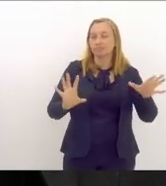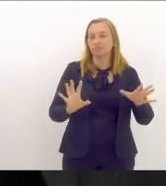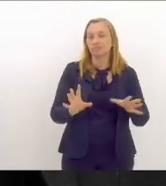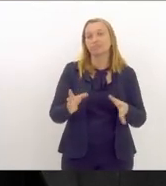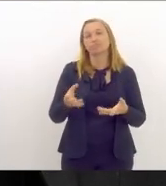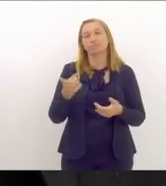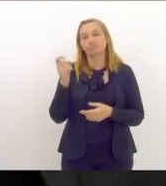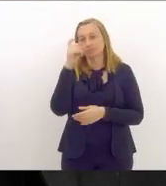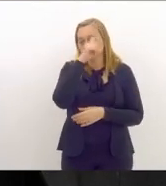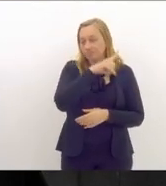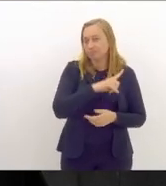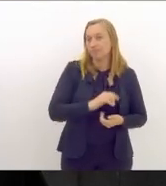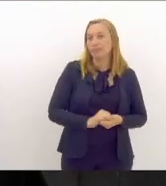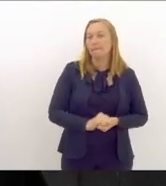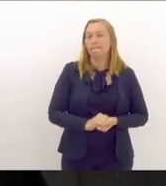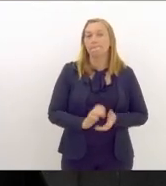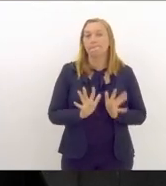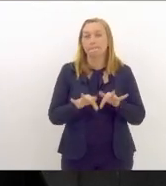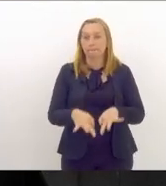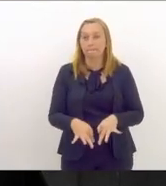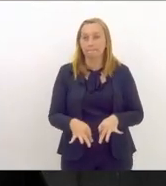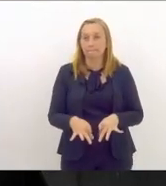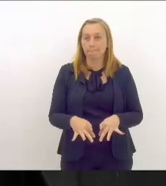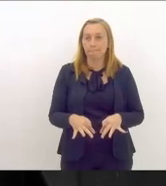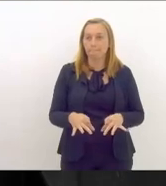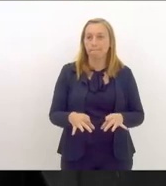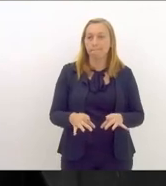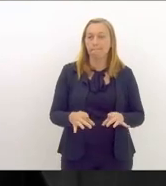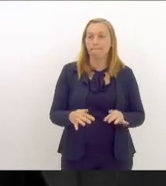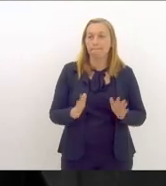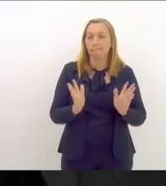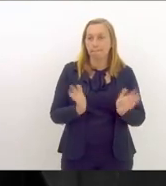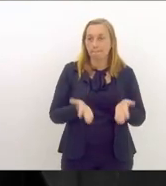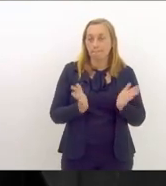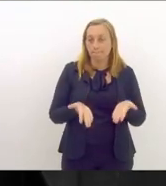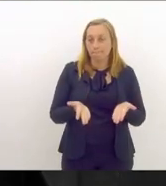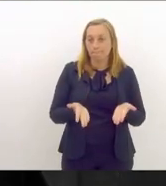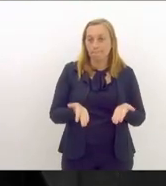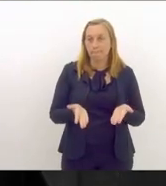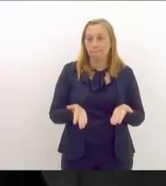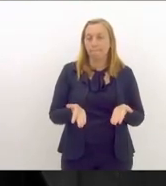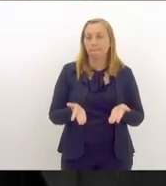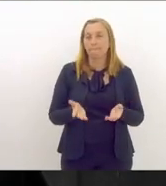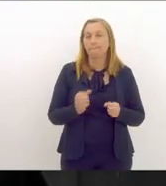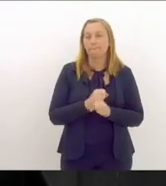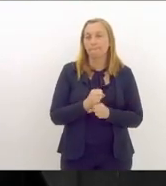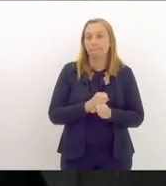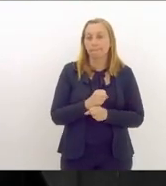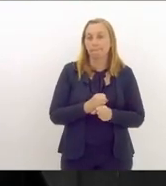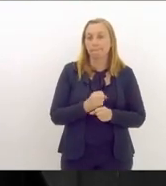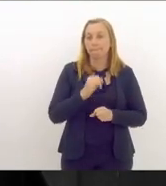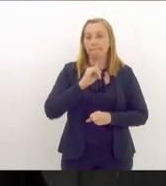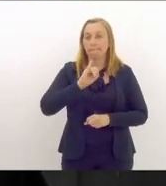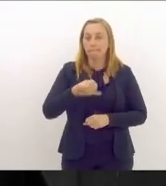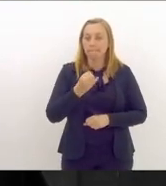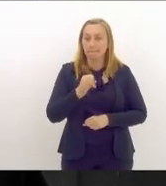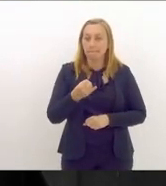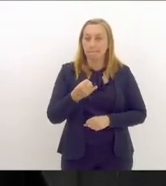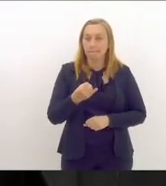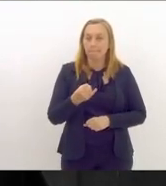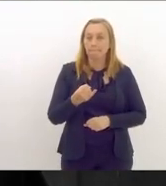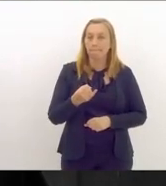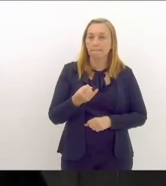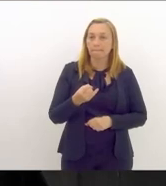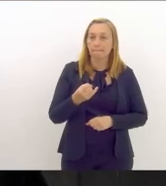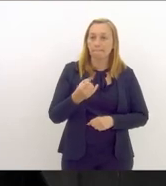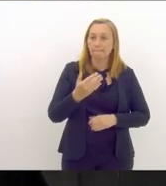tenebrosa. Eu acho que se encerra um ciclo bem tenebroso agora, no final desse ano. Em janeiro, a gente